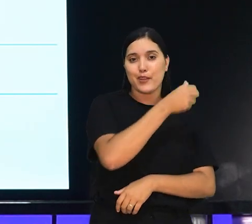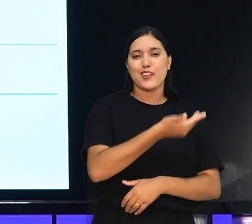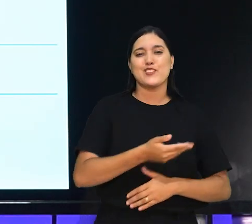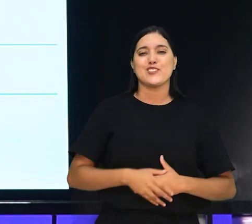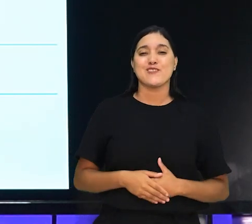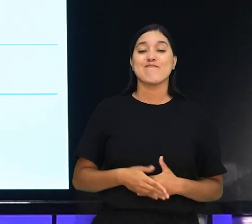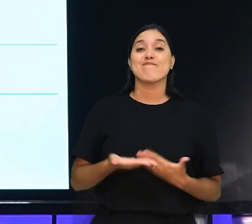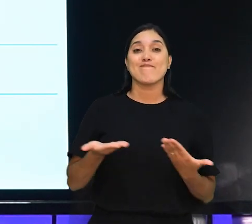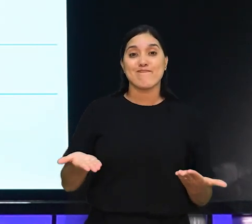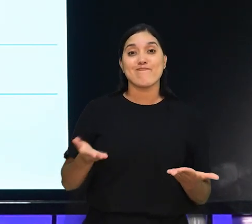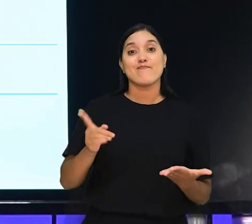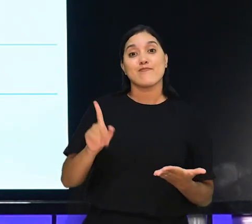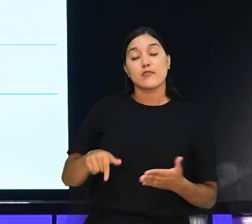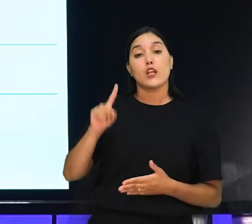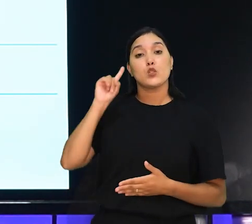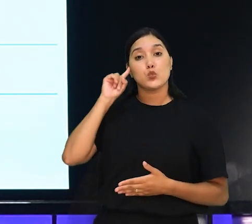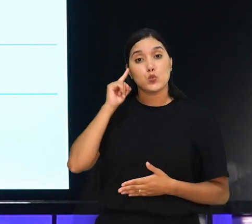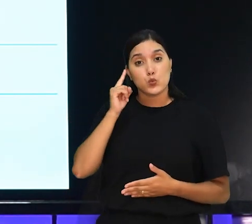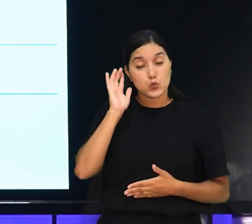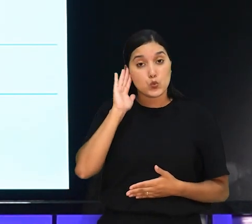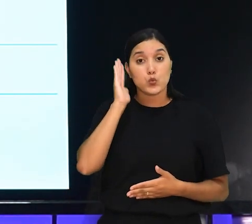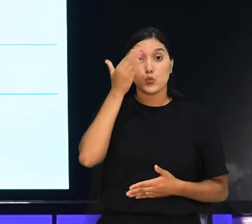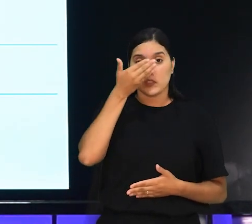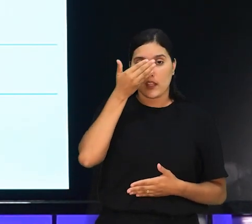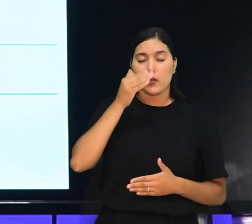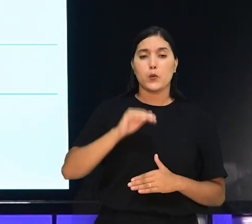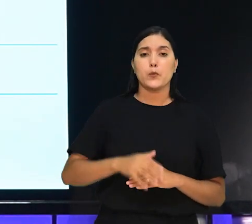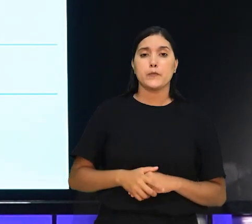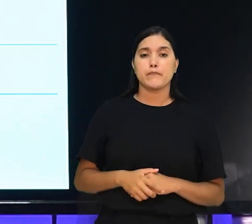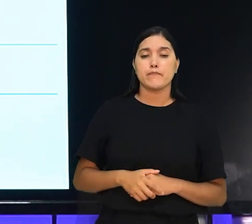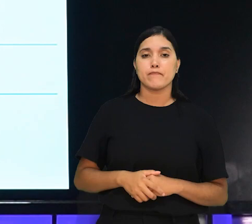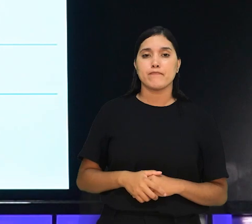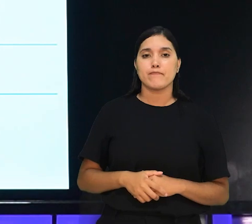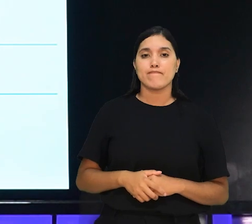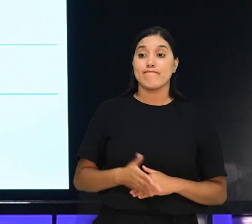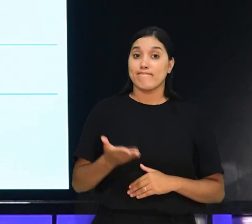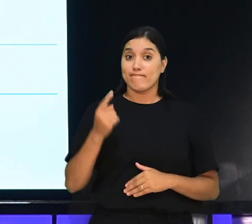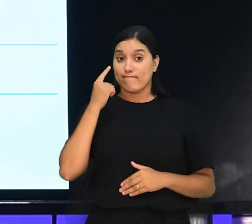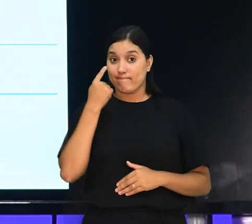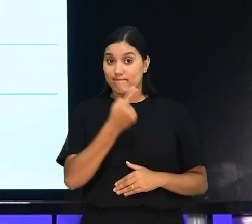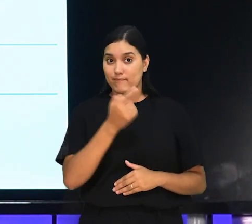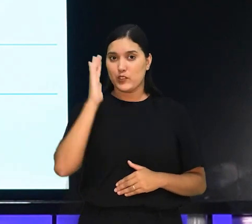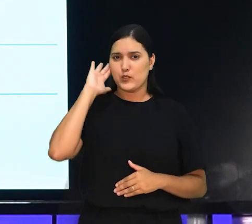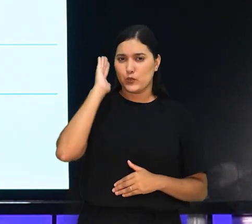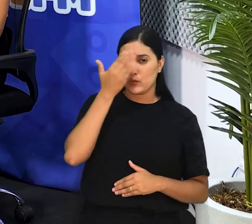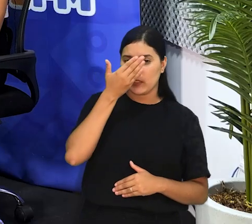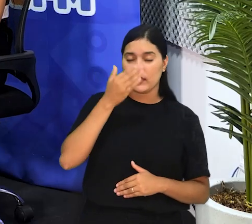ela vai tocando. Então seria o termo surdo cego, tá? E aqui a surda